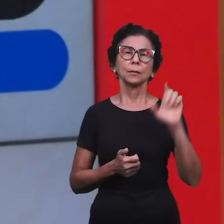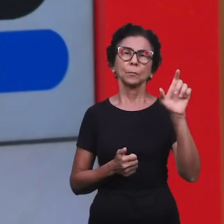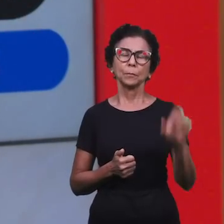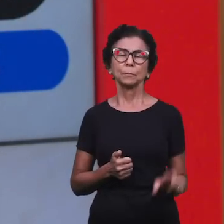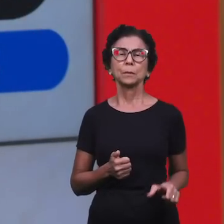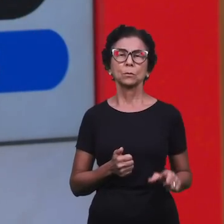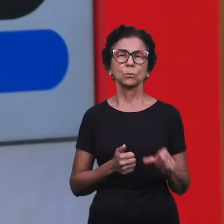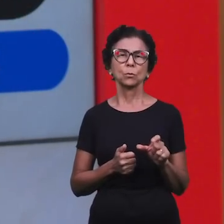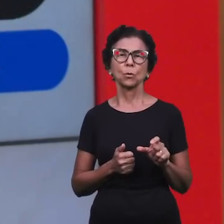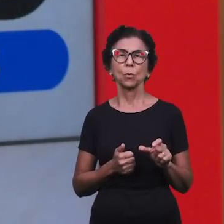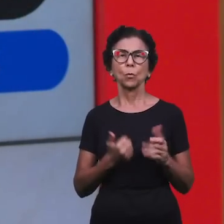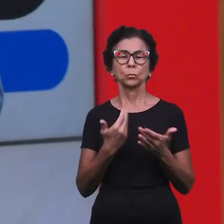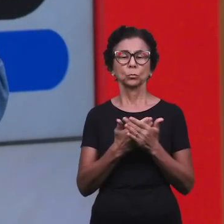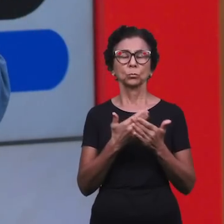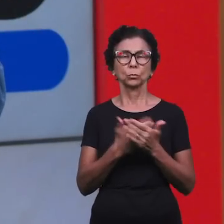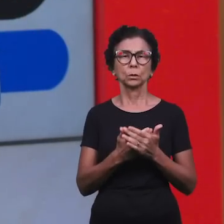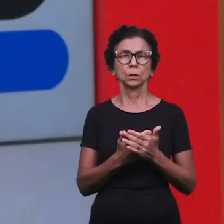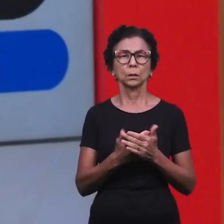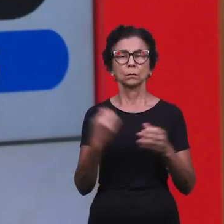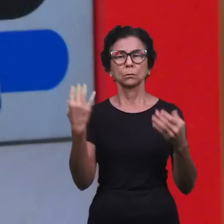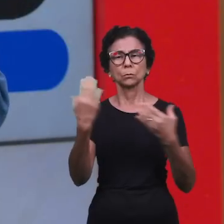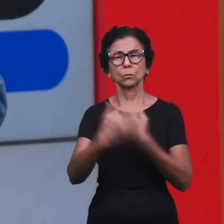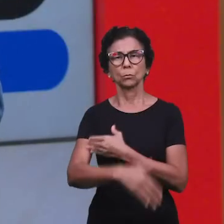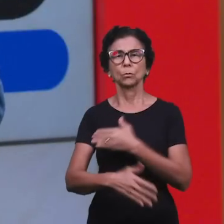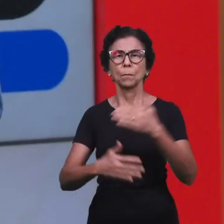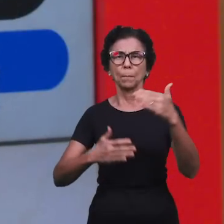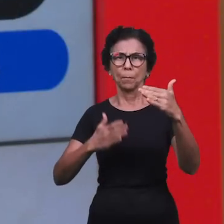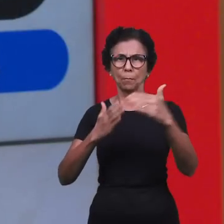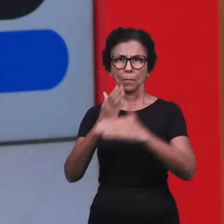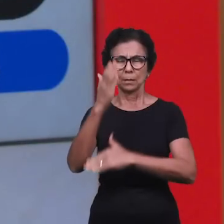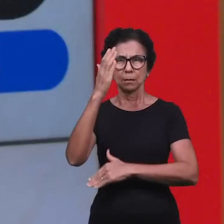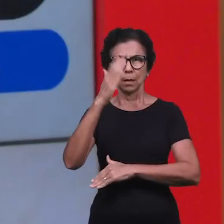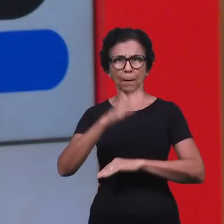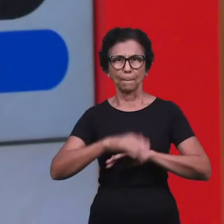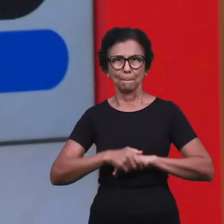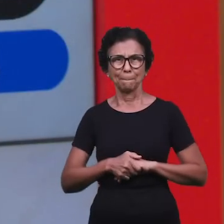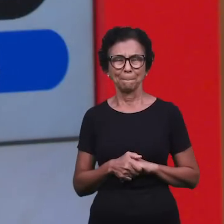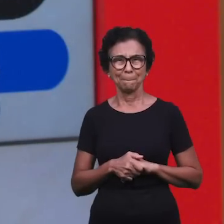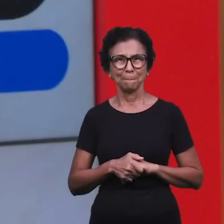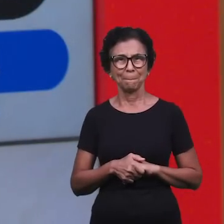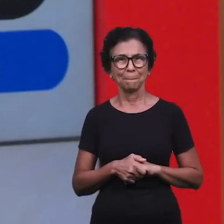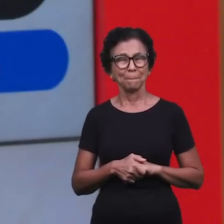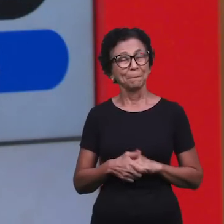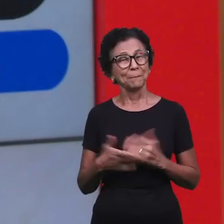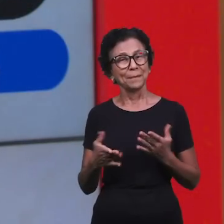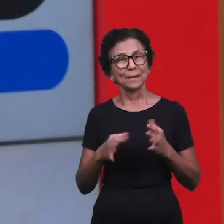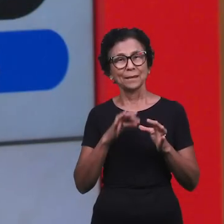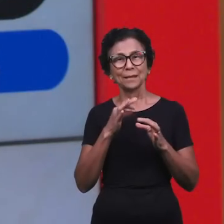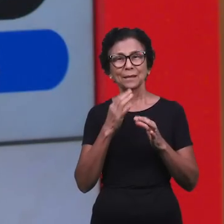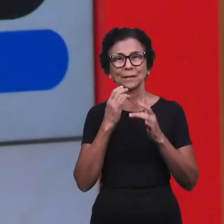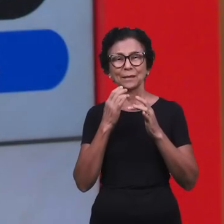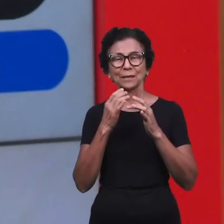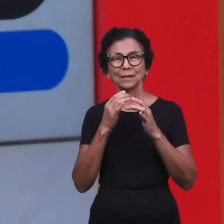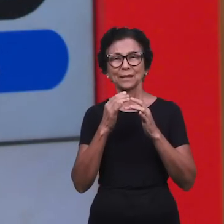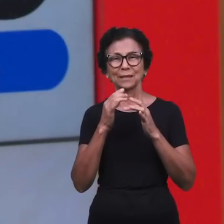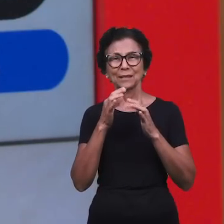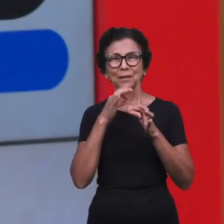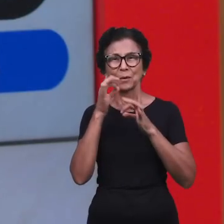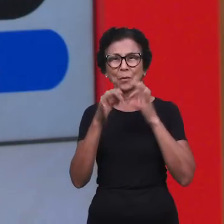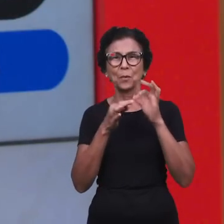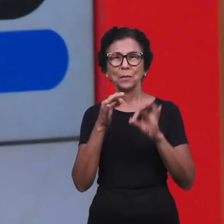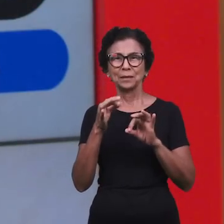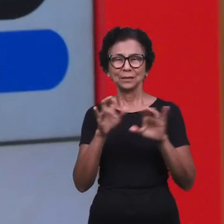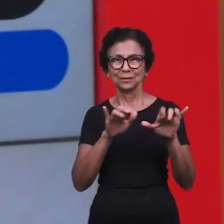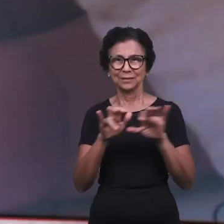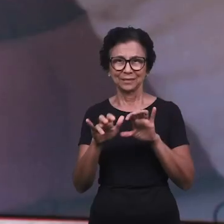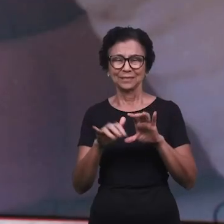ser aprovado em um exame, aprovado em algum concurso público? Já pode deixar o seu comentário até mesmo antes de começar o programa,